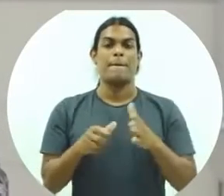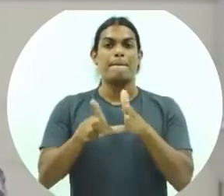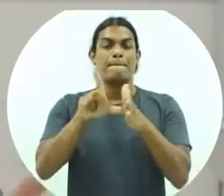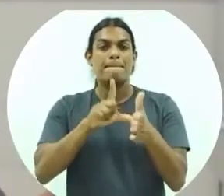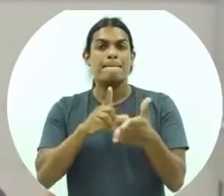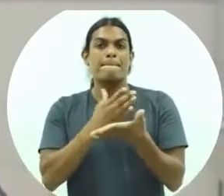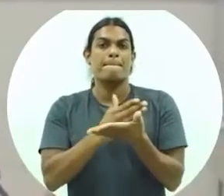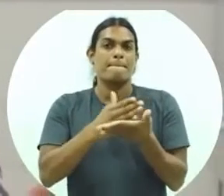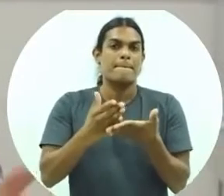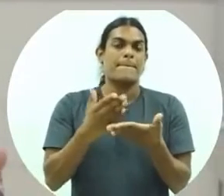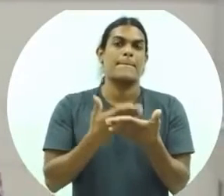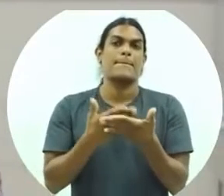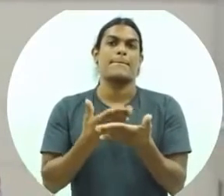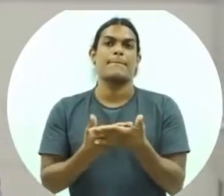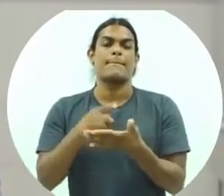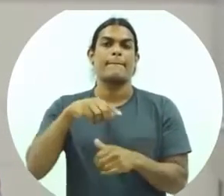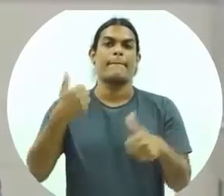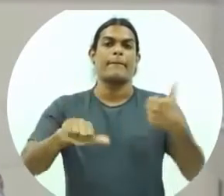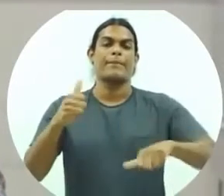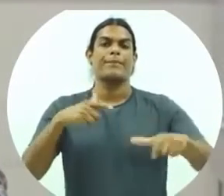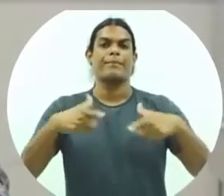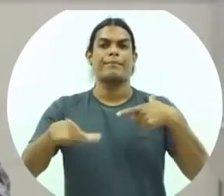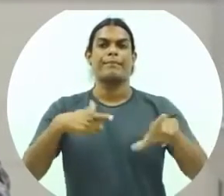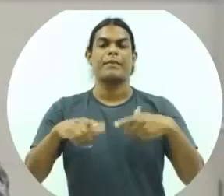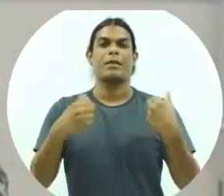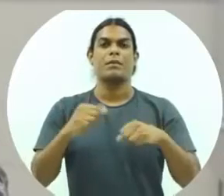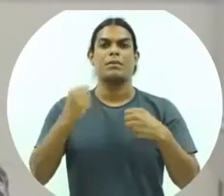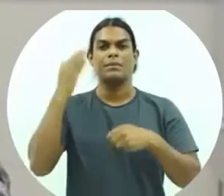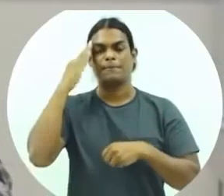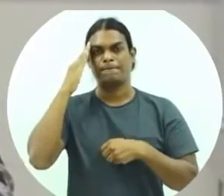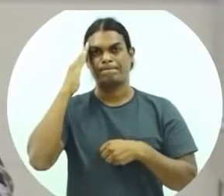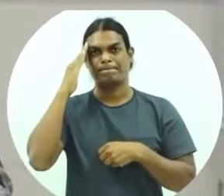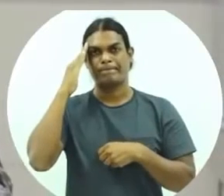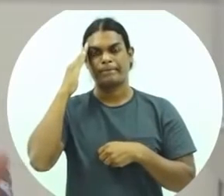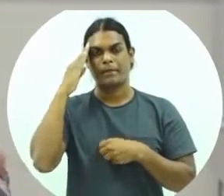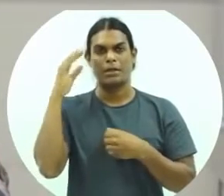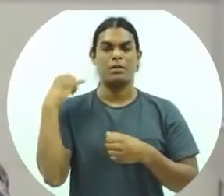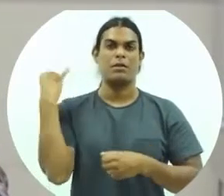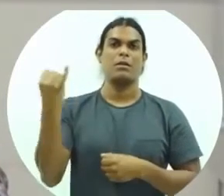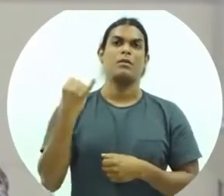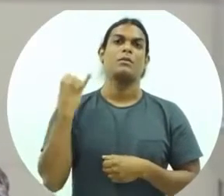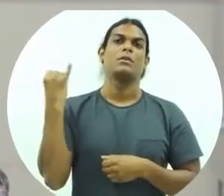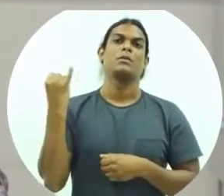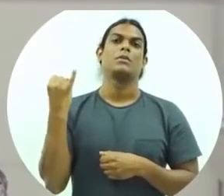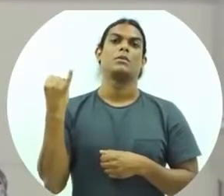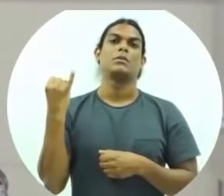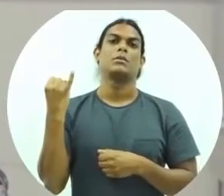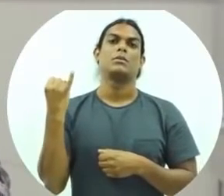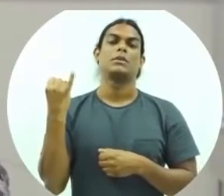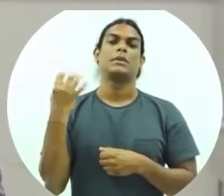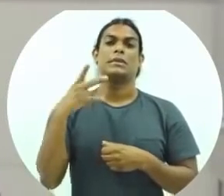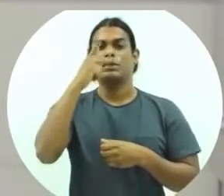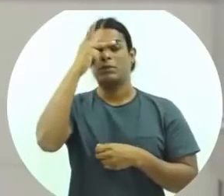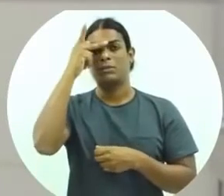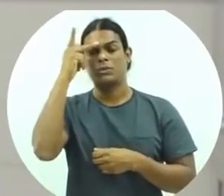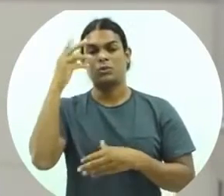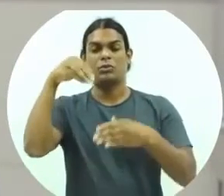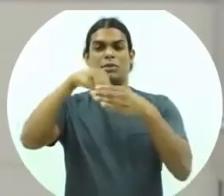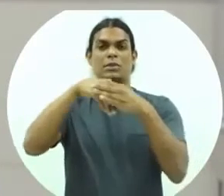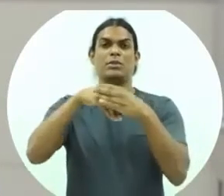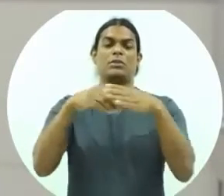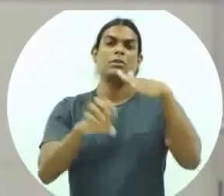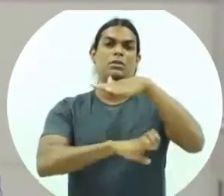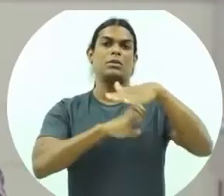A gente, antes de começar a falar efetivamente sobre avaliação de desempenho, a gente precisa entender a importância das pessoas